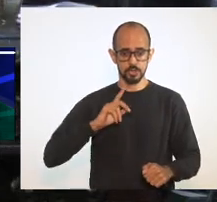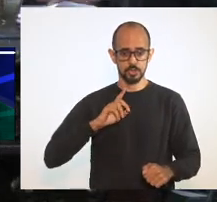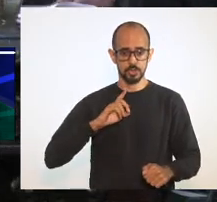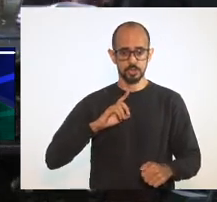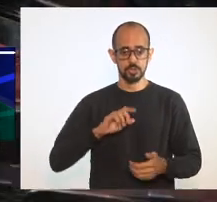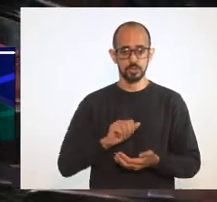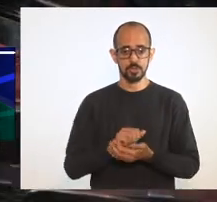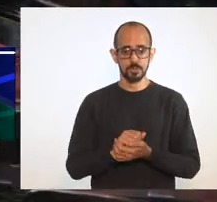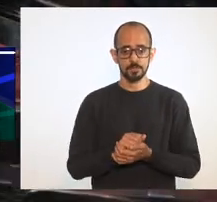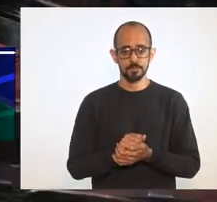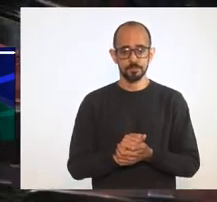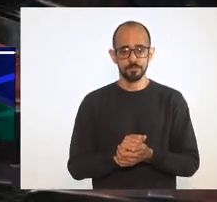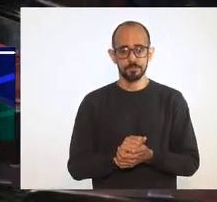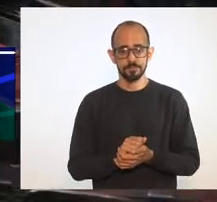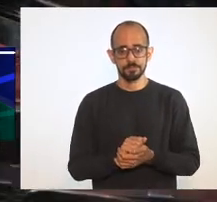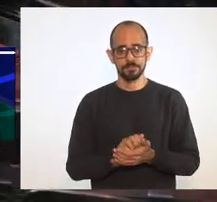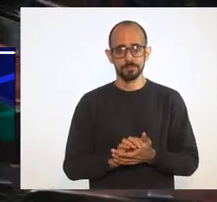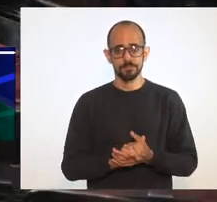a matéria.